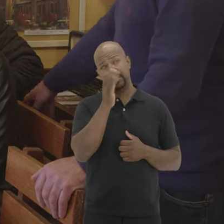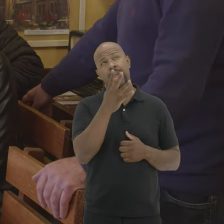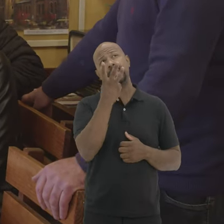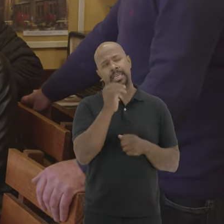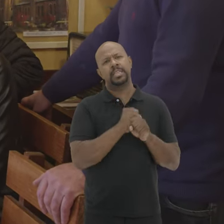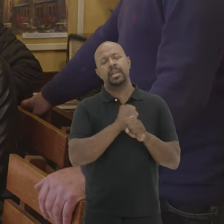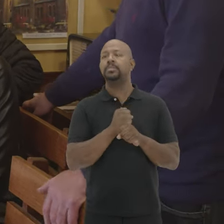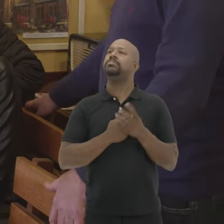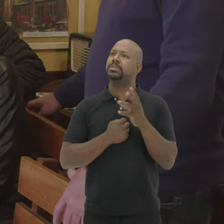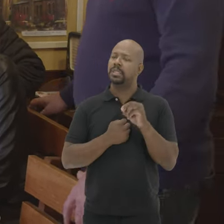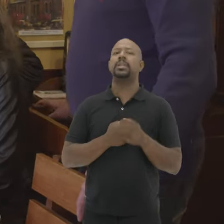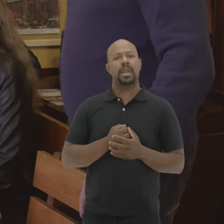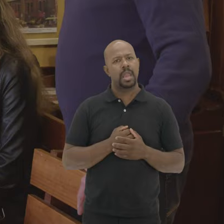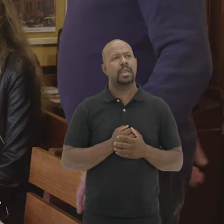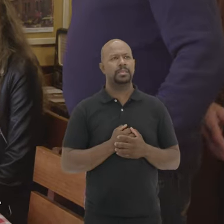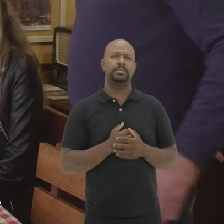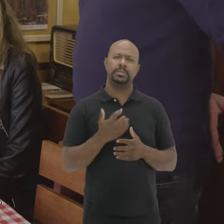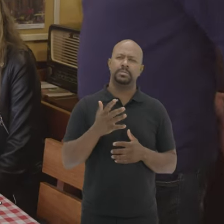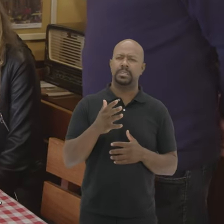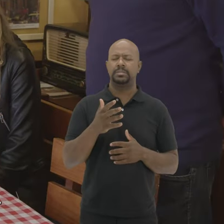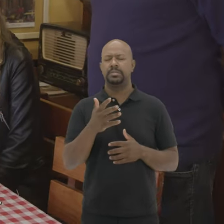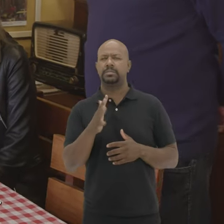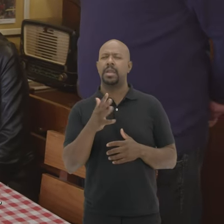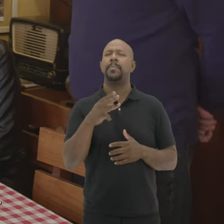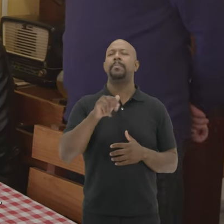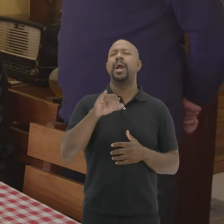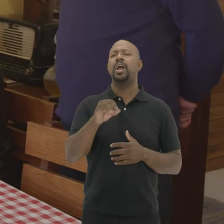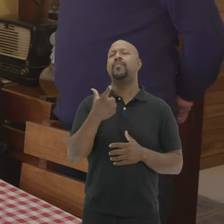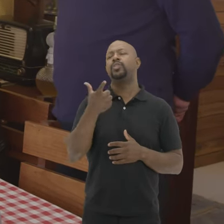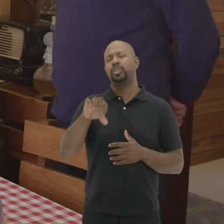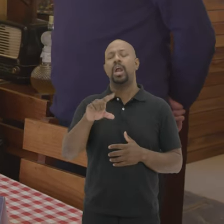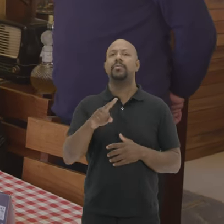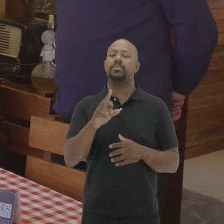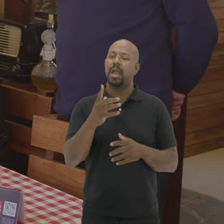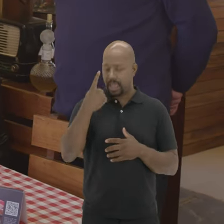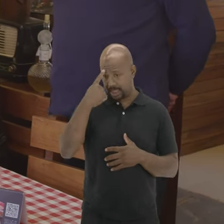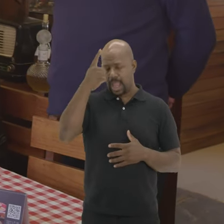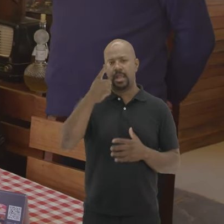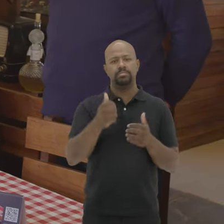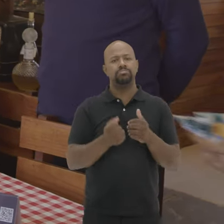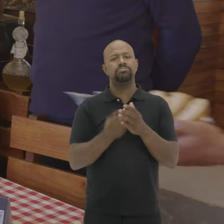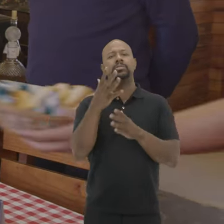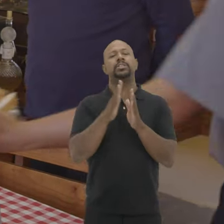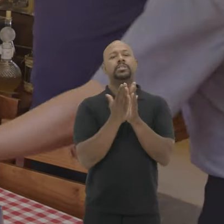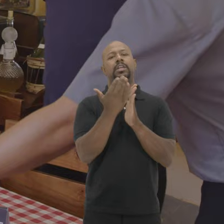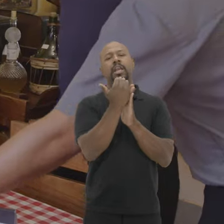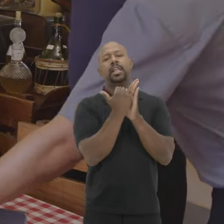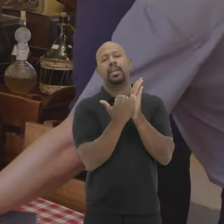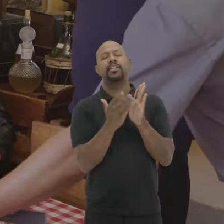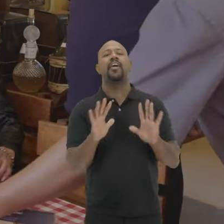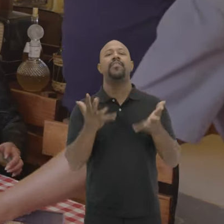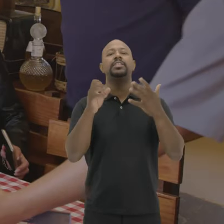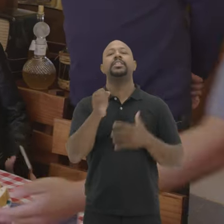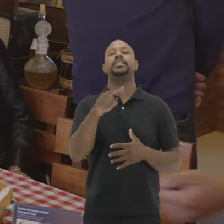são 30 anos. Celito Royce Dalmolin. Em maio, dia 21 de maio, a gente fez 30 anos. Começamos uma ideia de cardápio baseada na